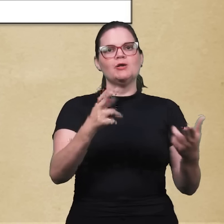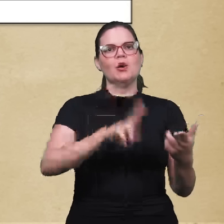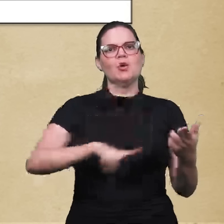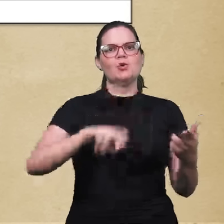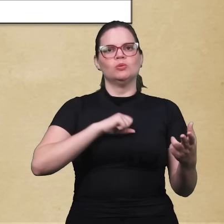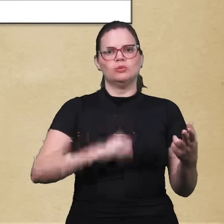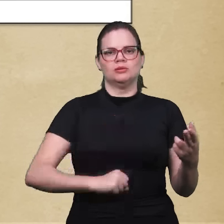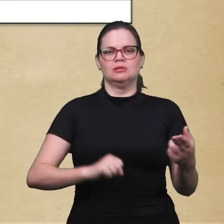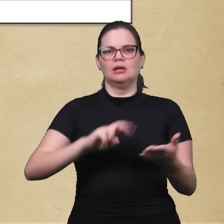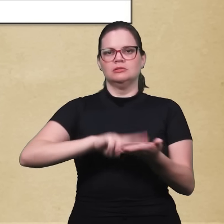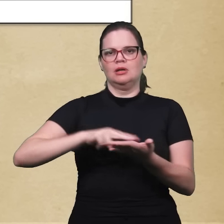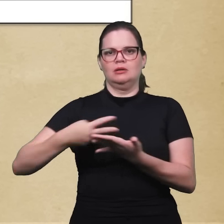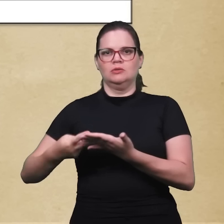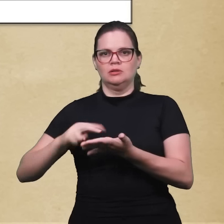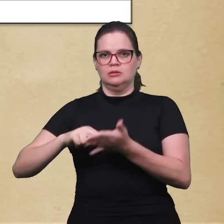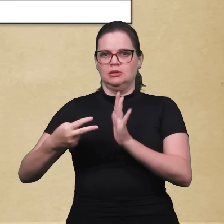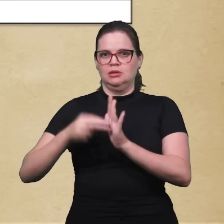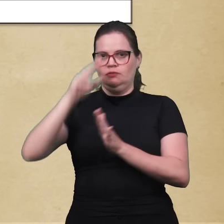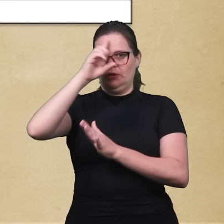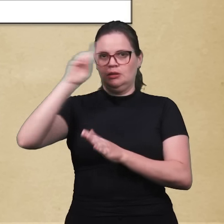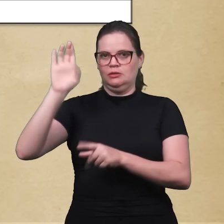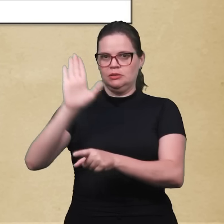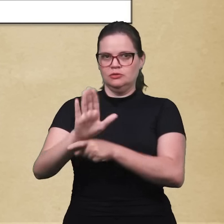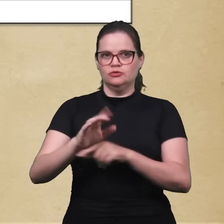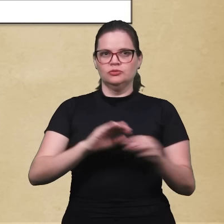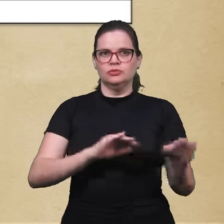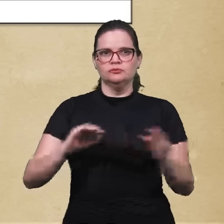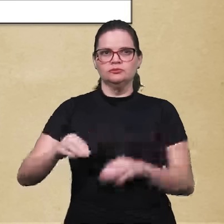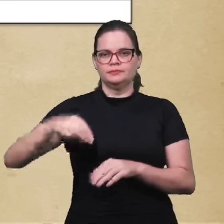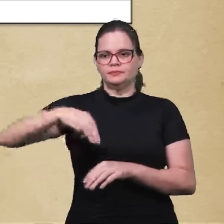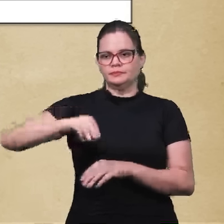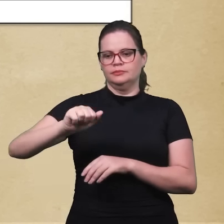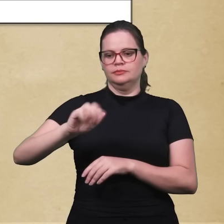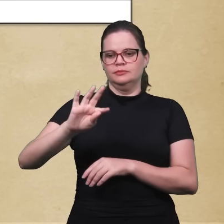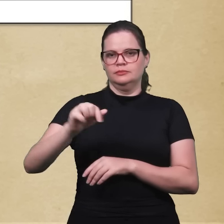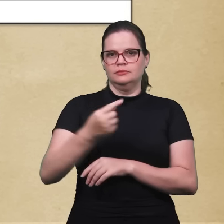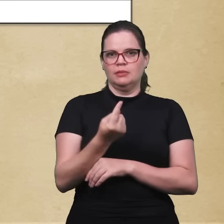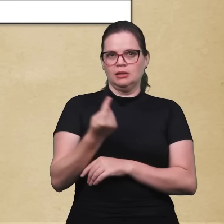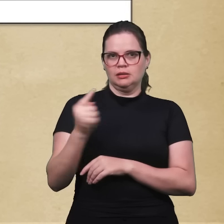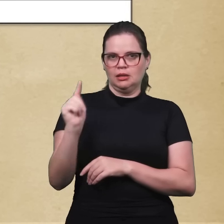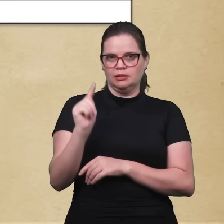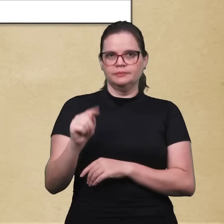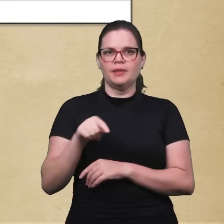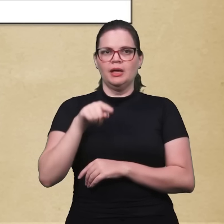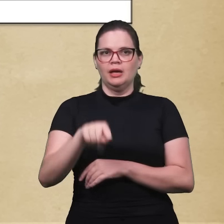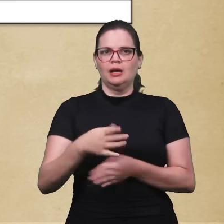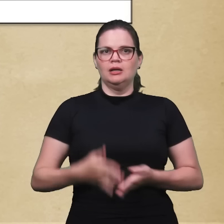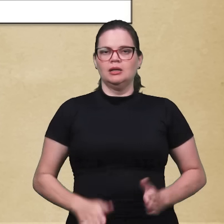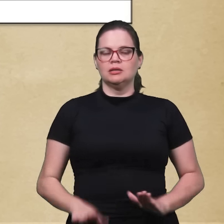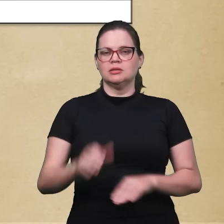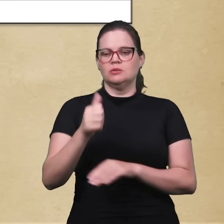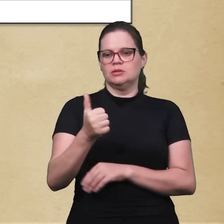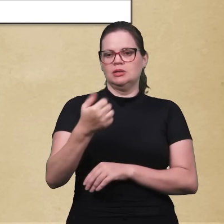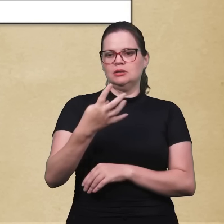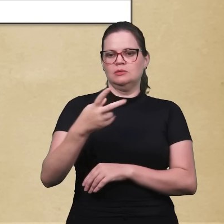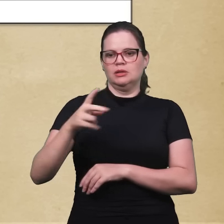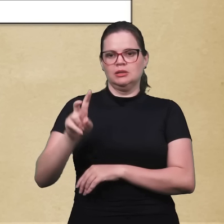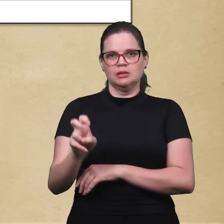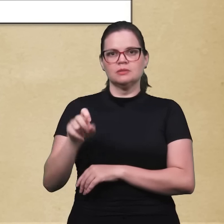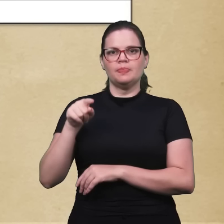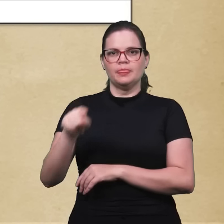ano 191. Matã, que nasceu no ano de 145, é a ponte direta entre a